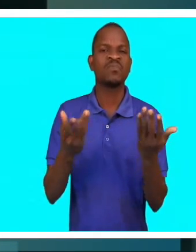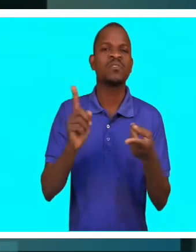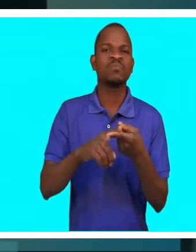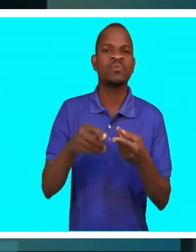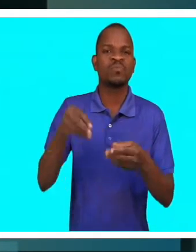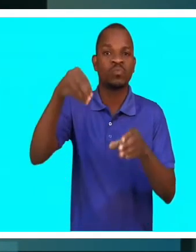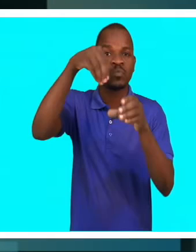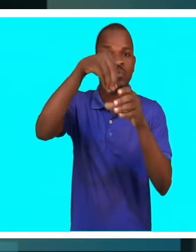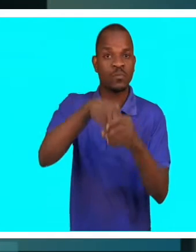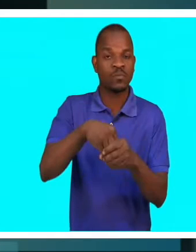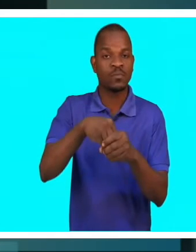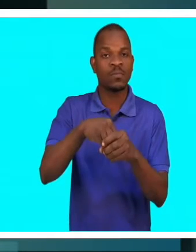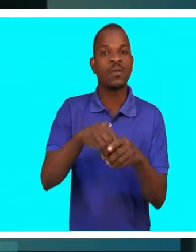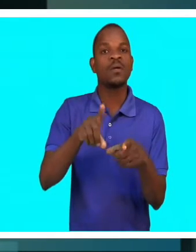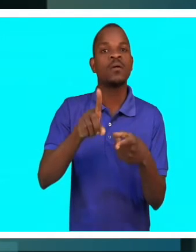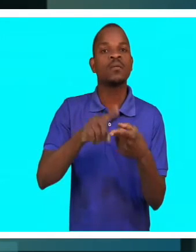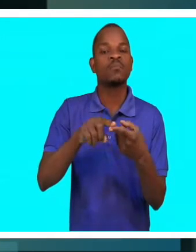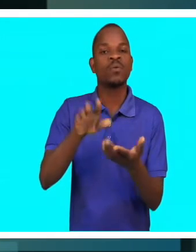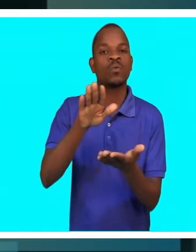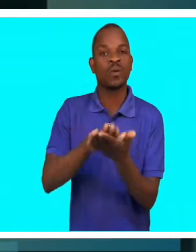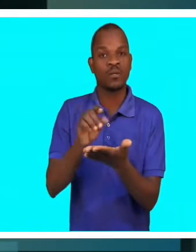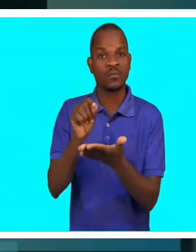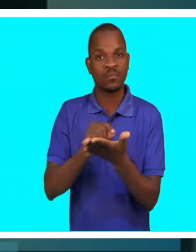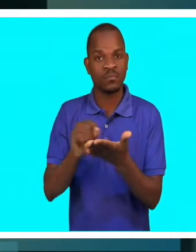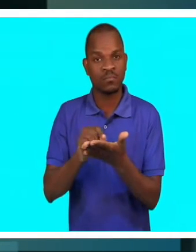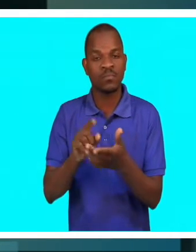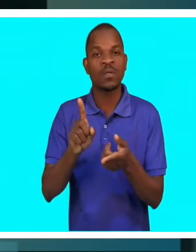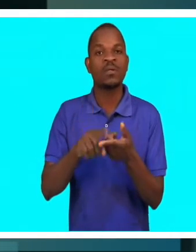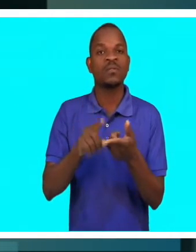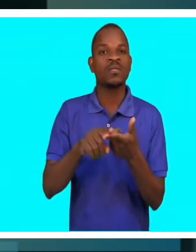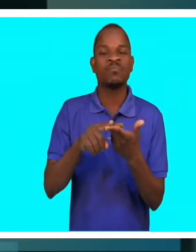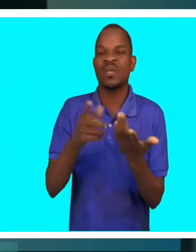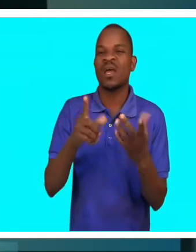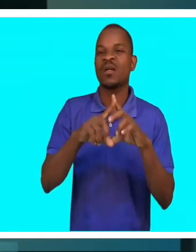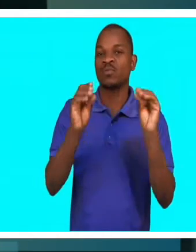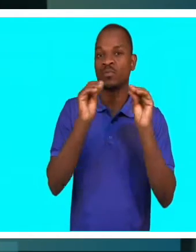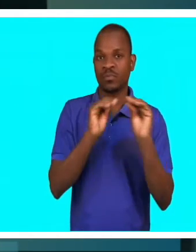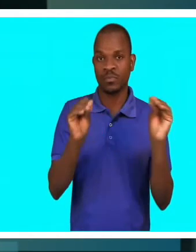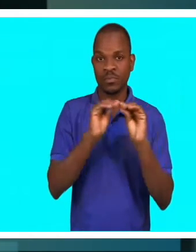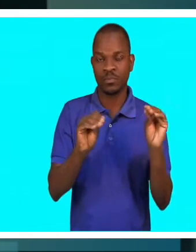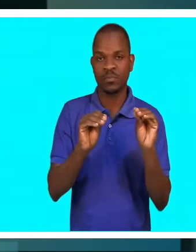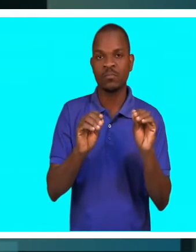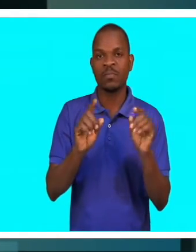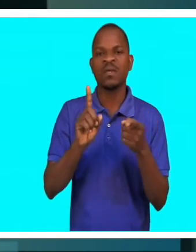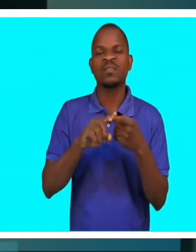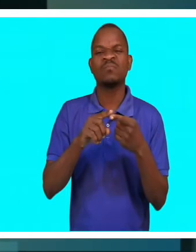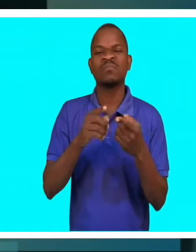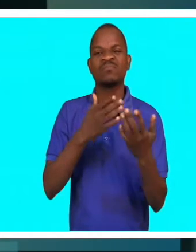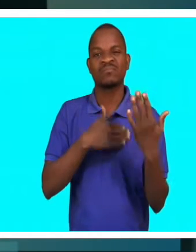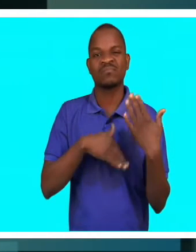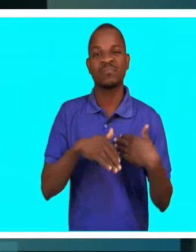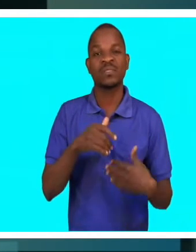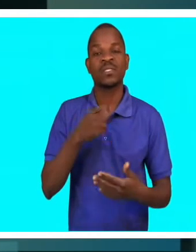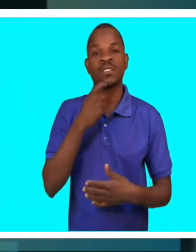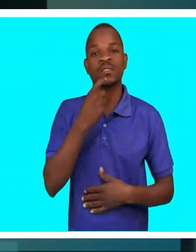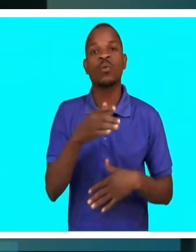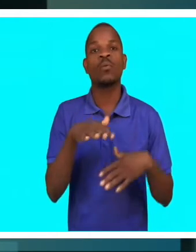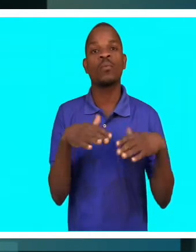dadas dentro dos conteúdos nas nossas escolas, no nosso Sistema Nacional de Educação. Por outras palavras,